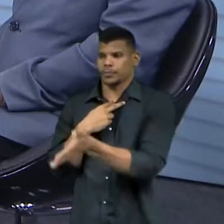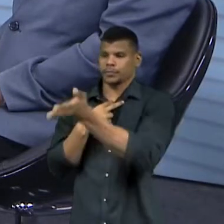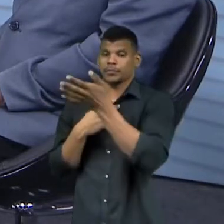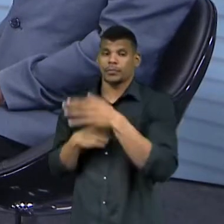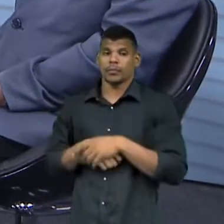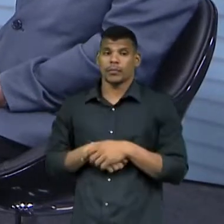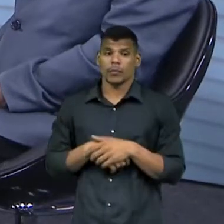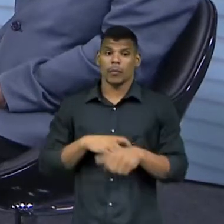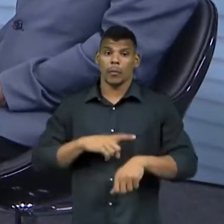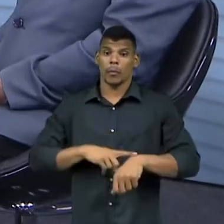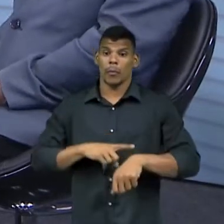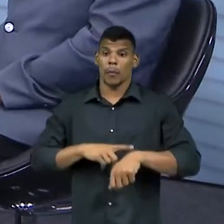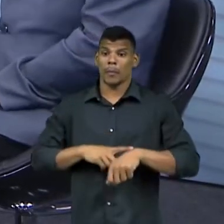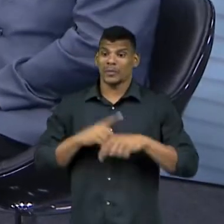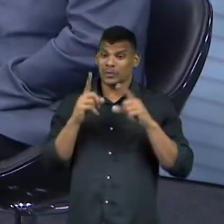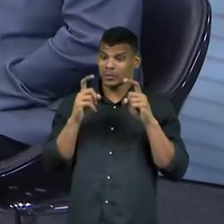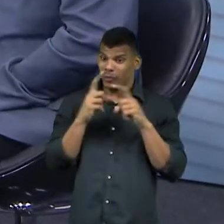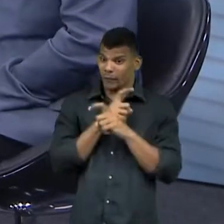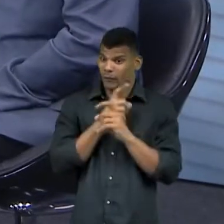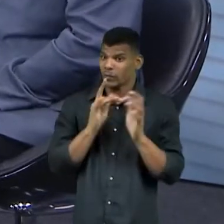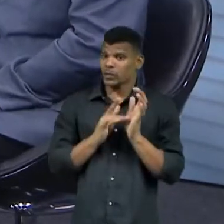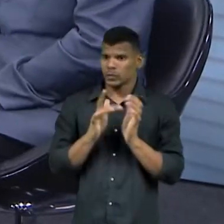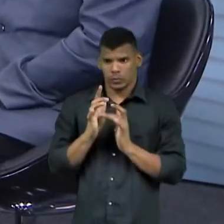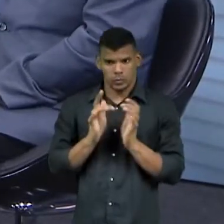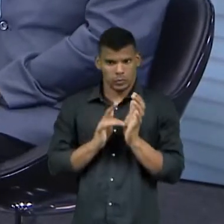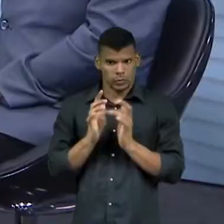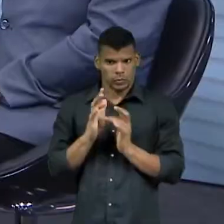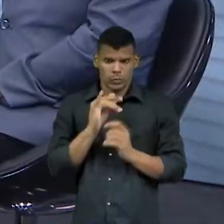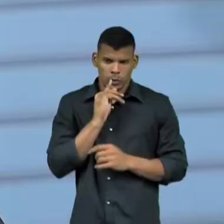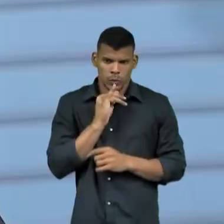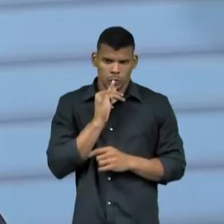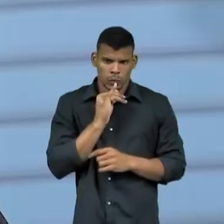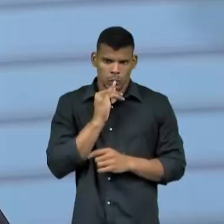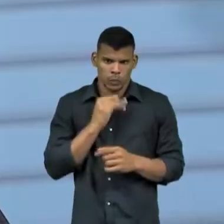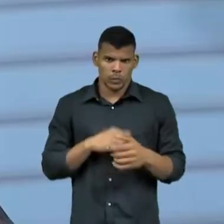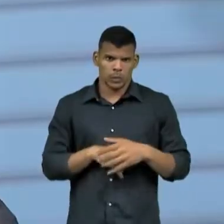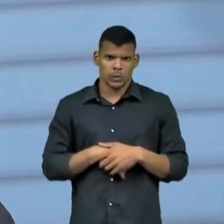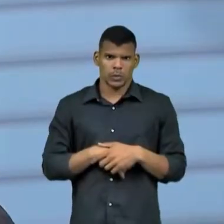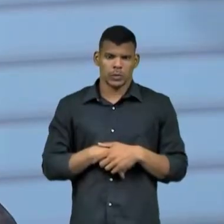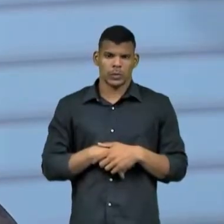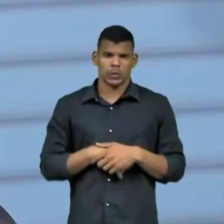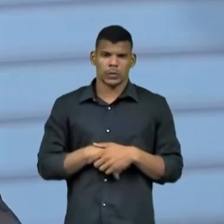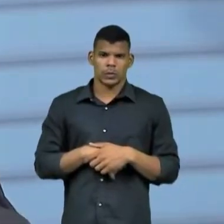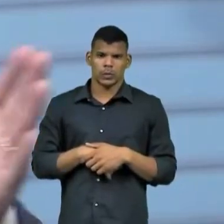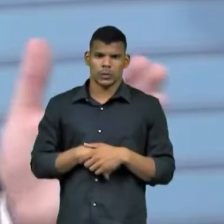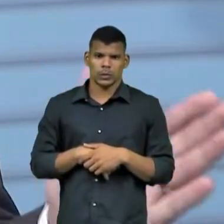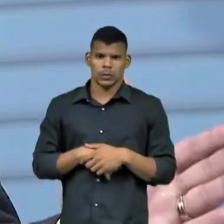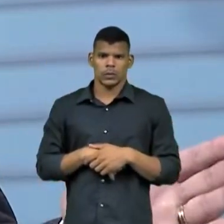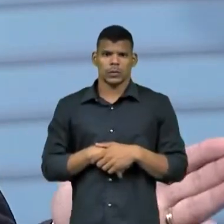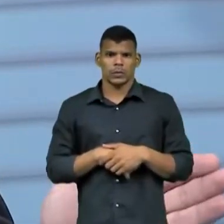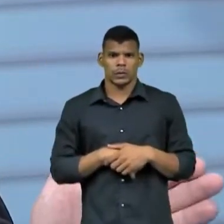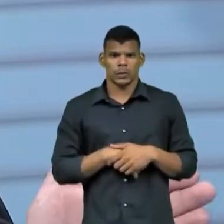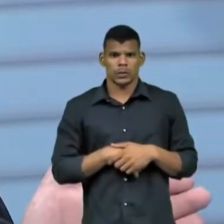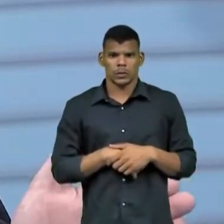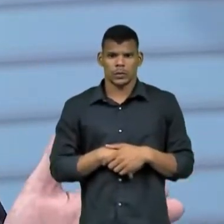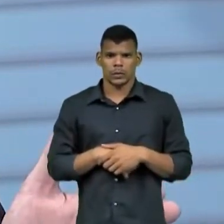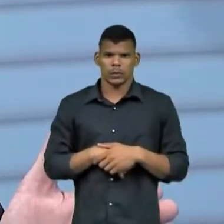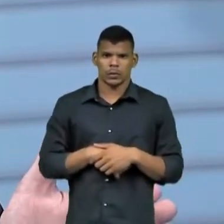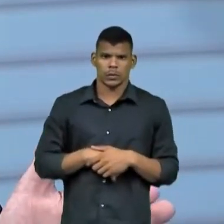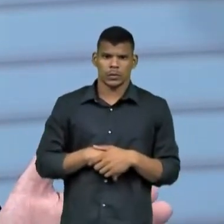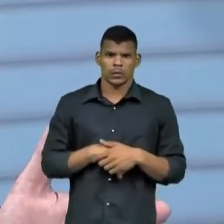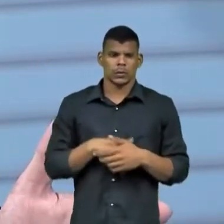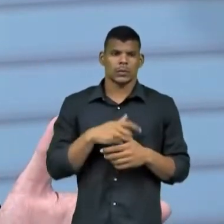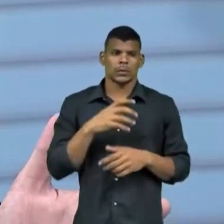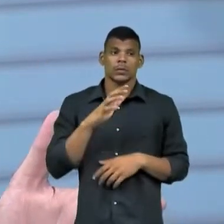difícil para Jesus J perdo é muito difícil porque se ele dissesse apedreje é acabava todo o discurso de amor que ele tinha